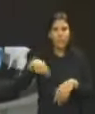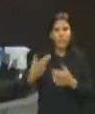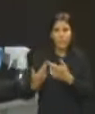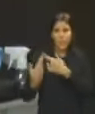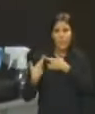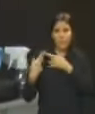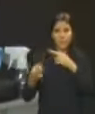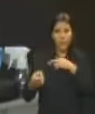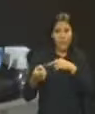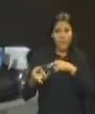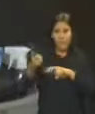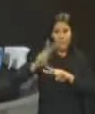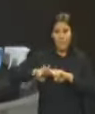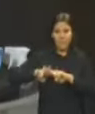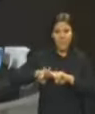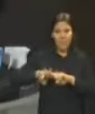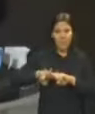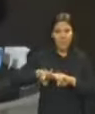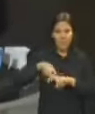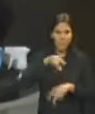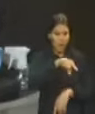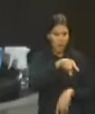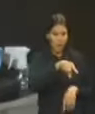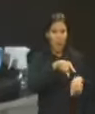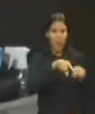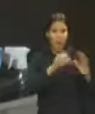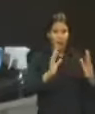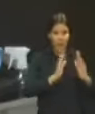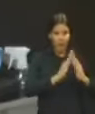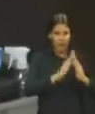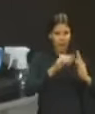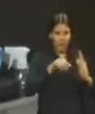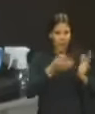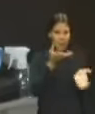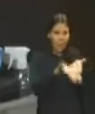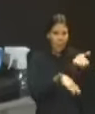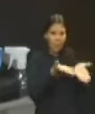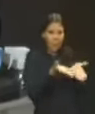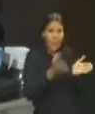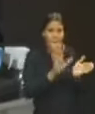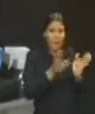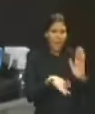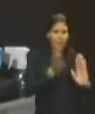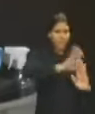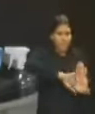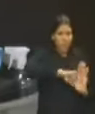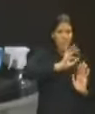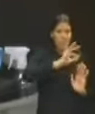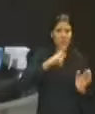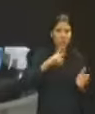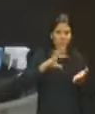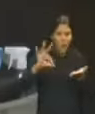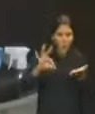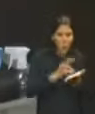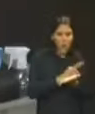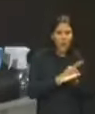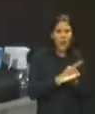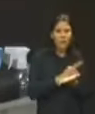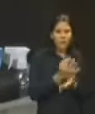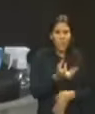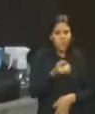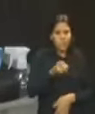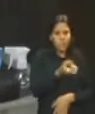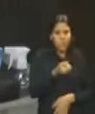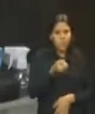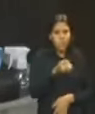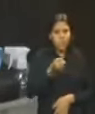preso, ela, em nome de um certo cuidado, na verdade, ela fazia um contrato de adesão, de exploração econômica, com prazo